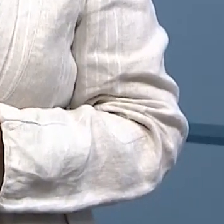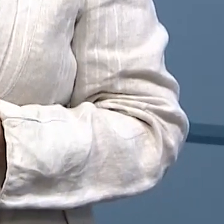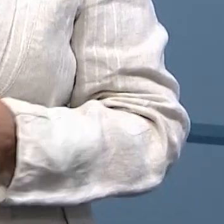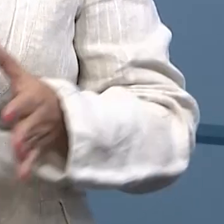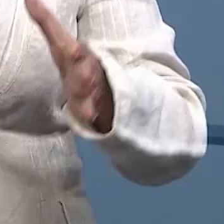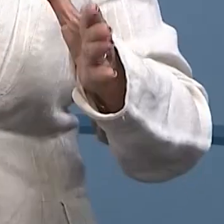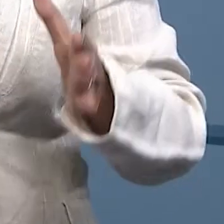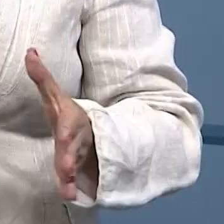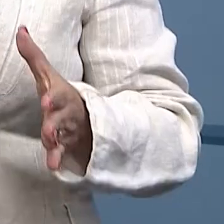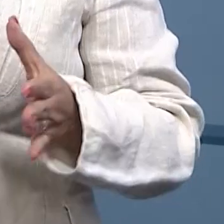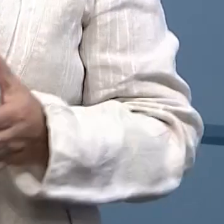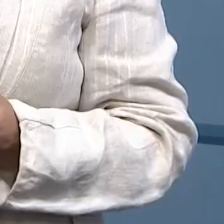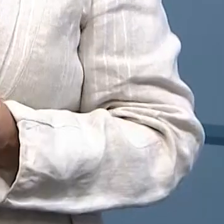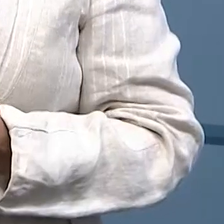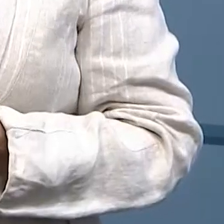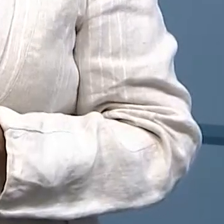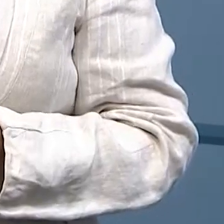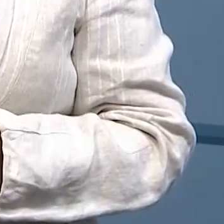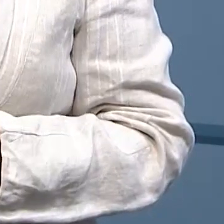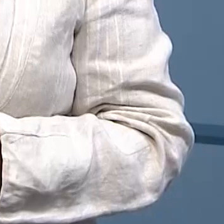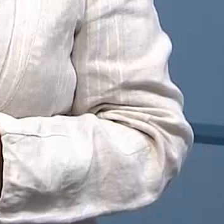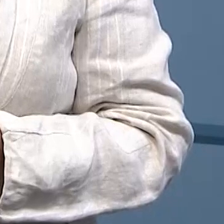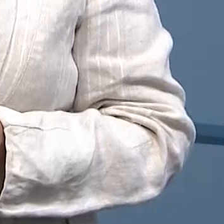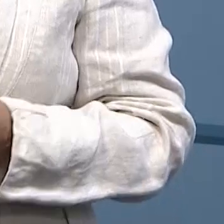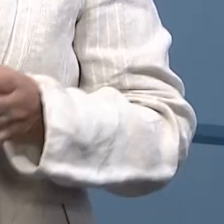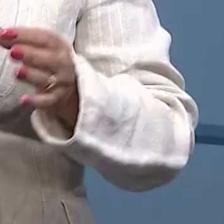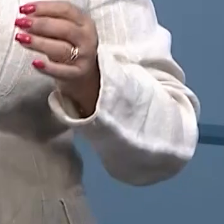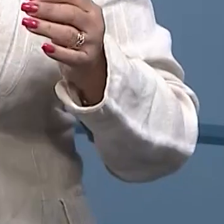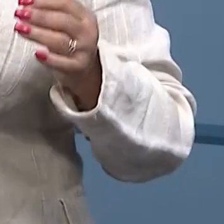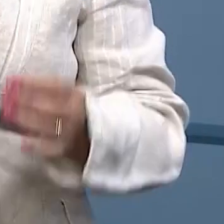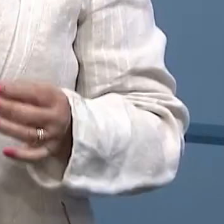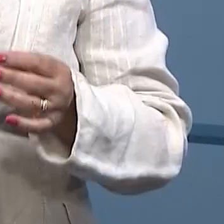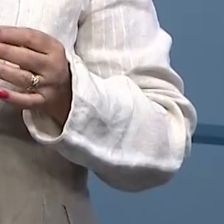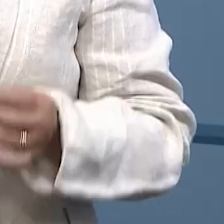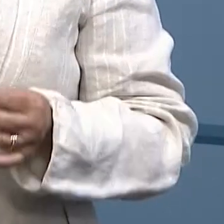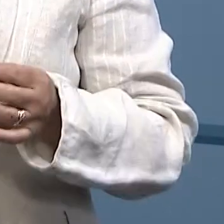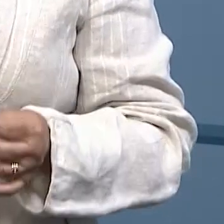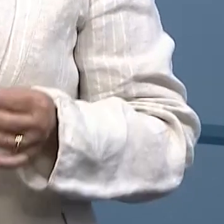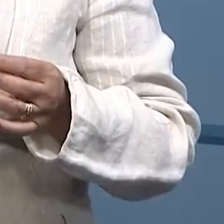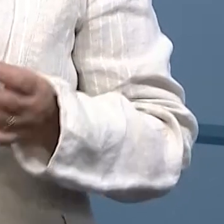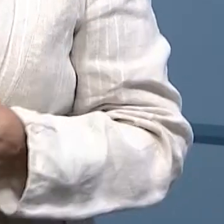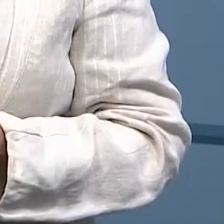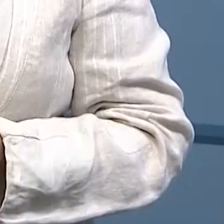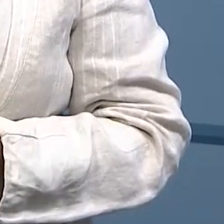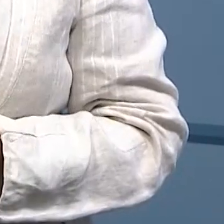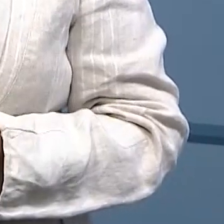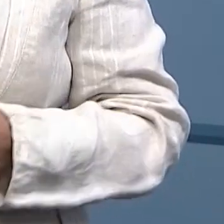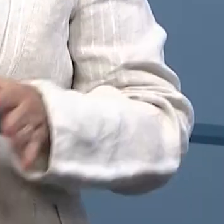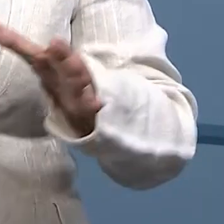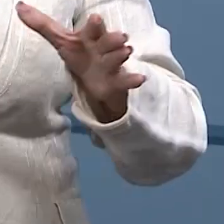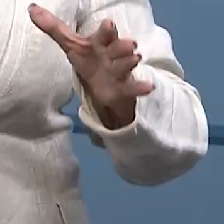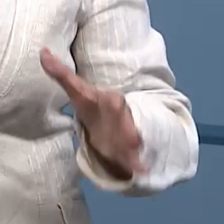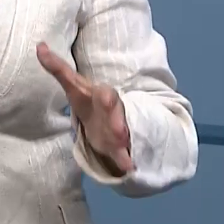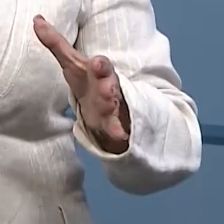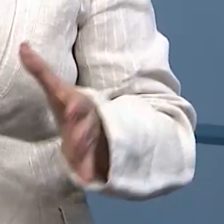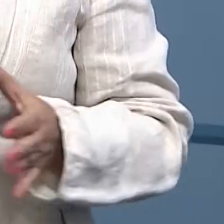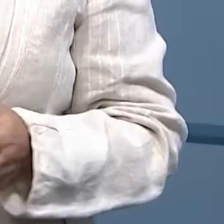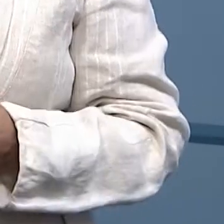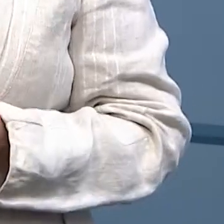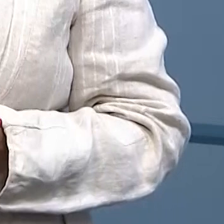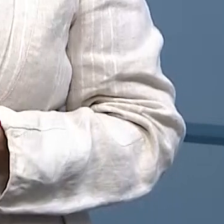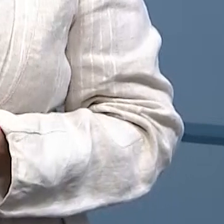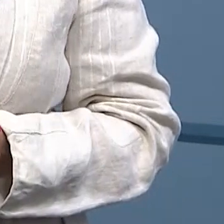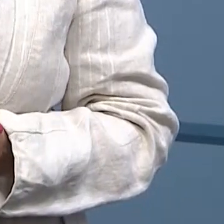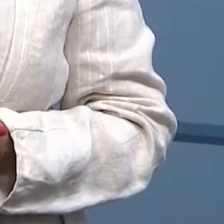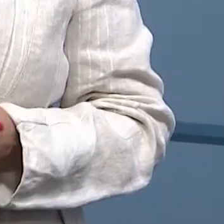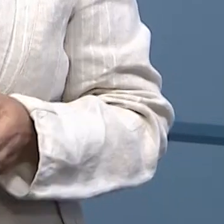Gaspar, presidente da Frente Parlamentar de Combate à Violência de Gênero, publicou nas